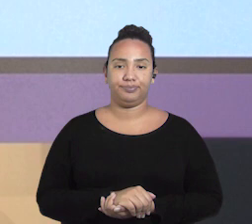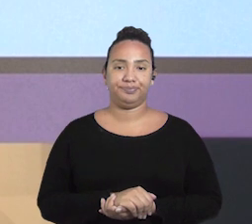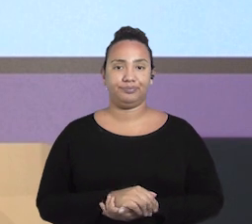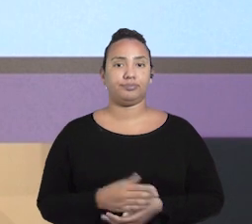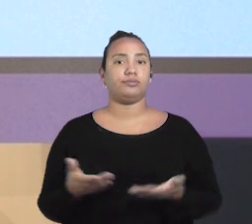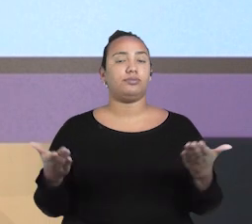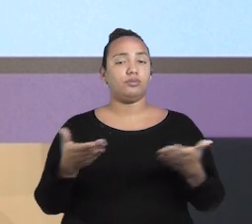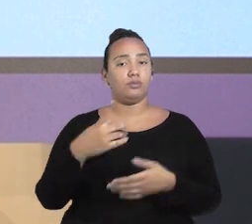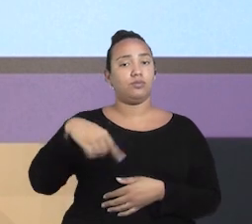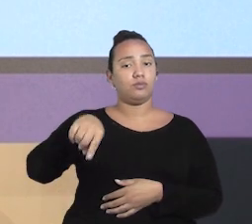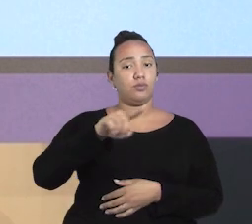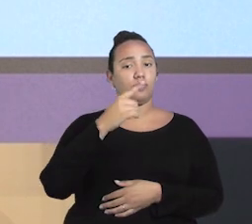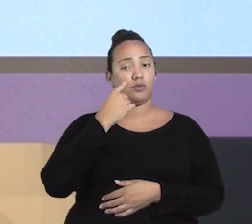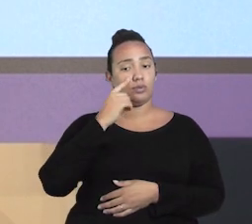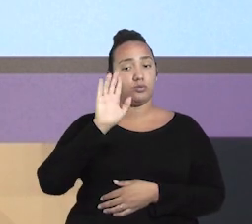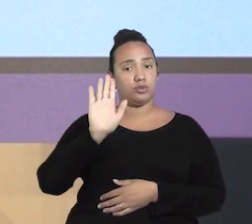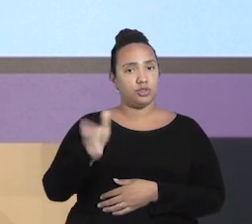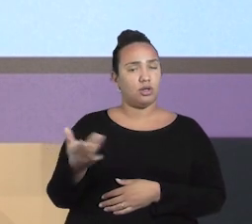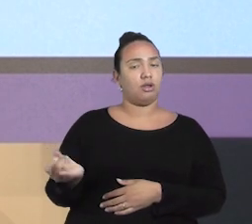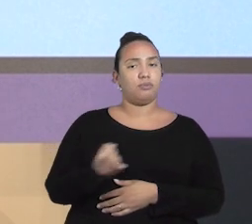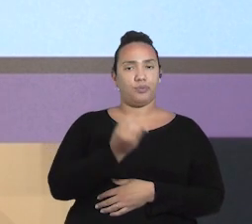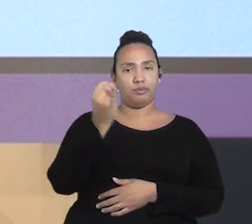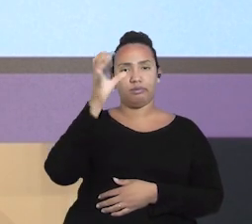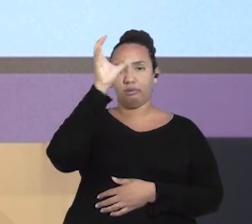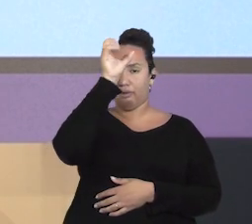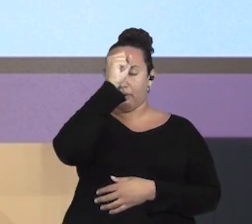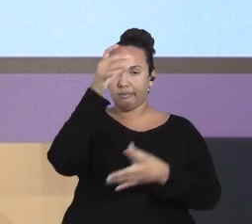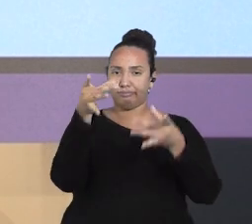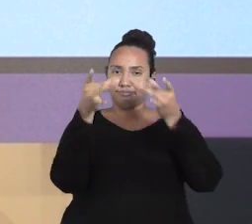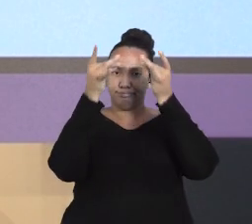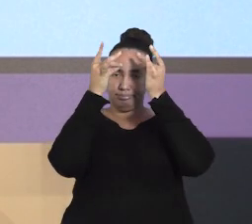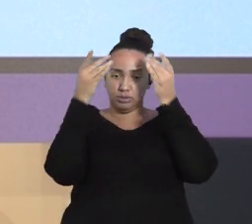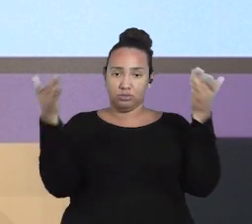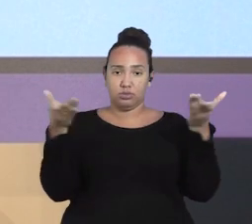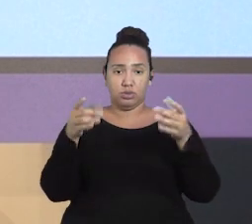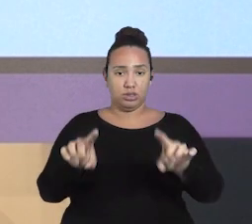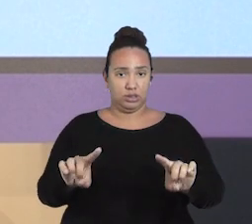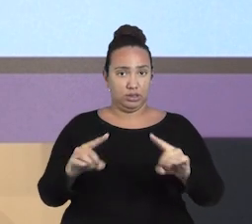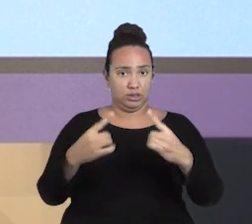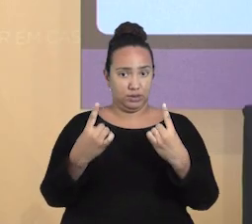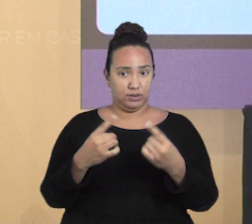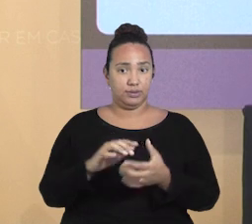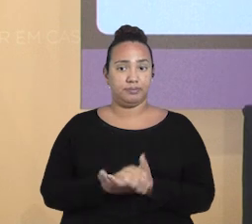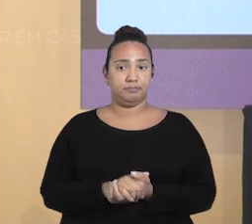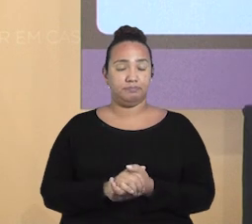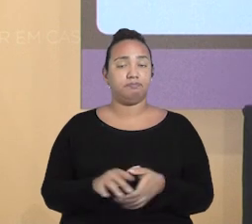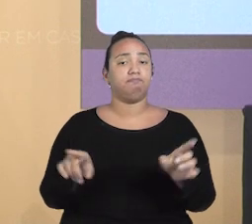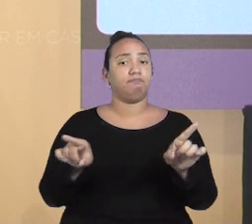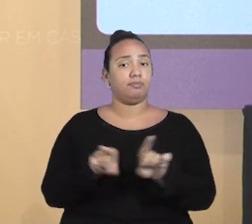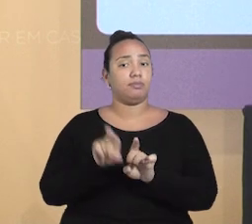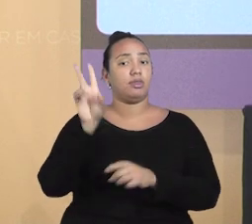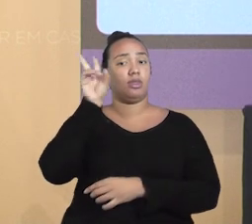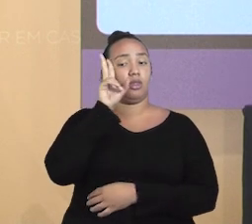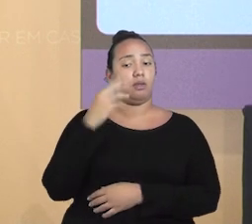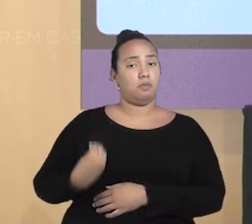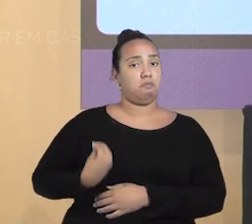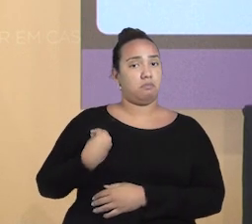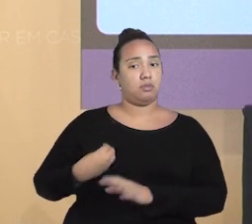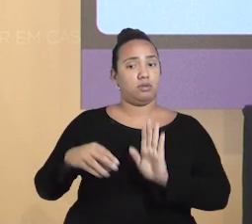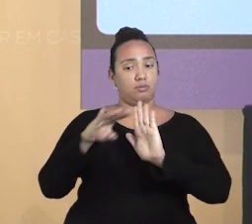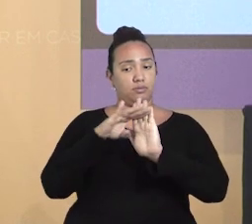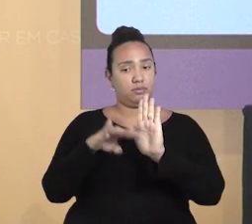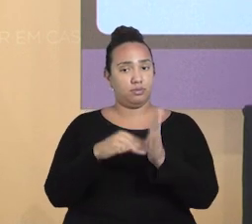combinado? Agora que já vimos o quão importante é o aprendizado, vamos para um desafio? E não deixem de